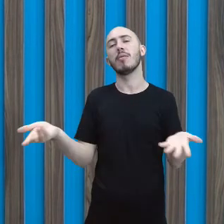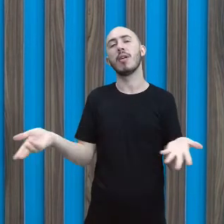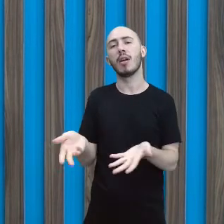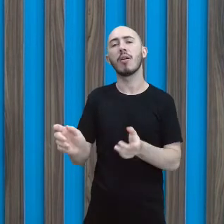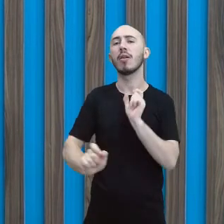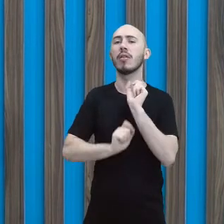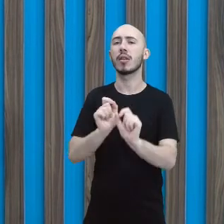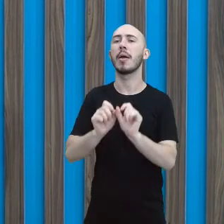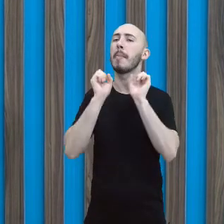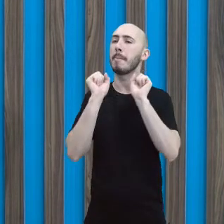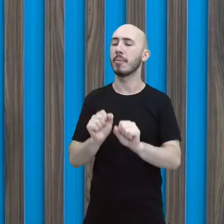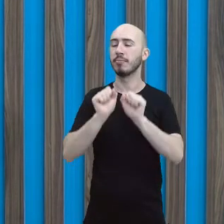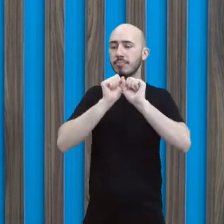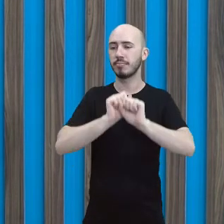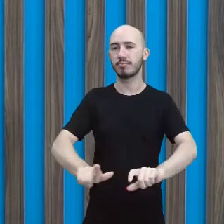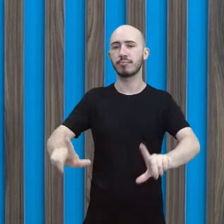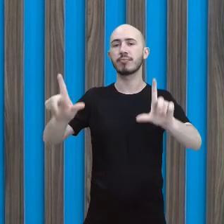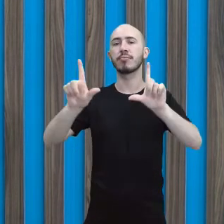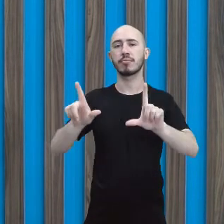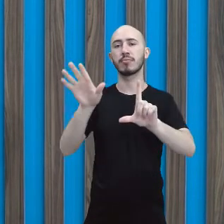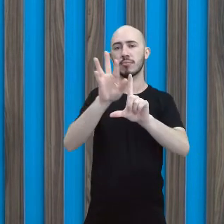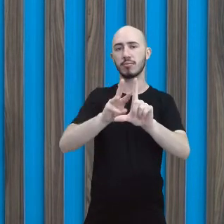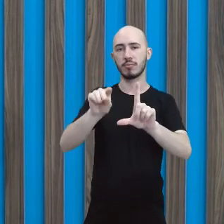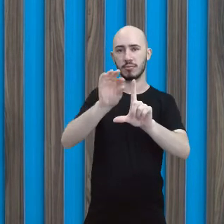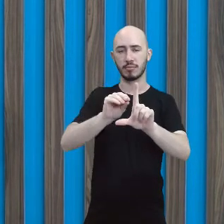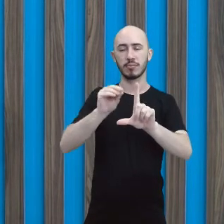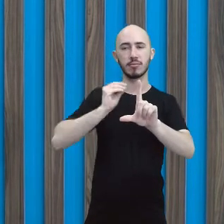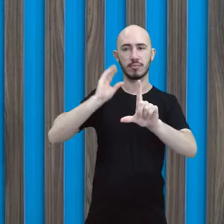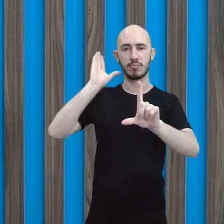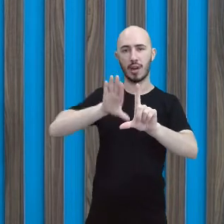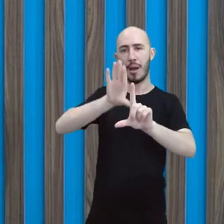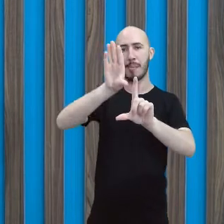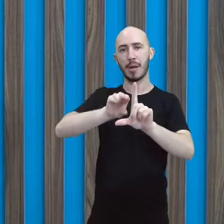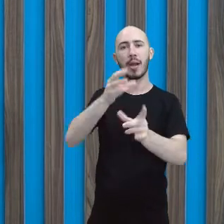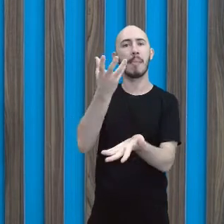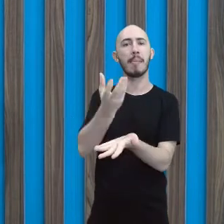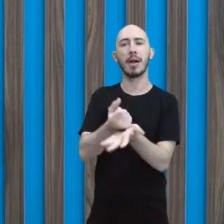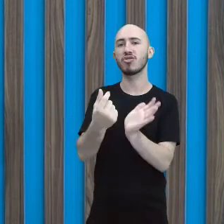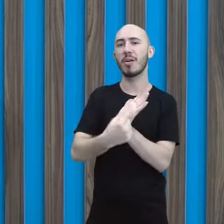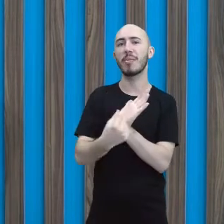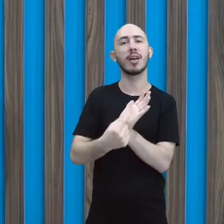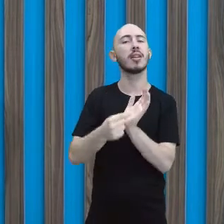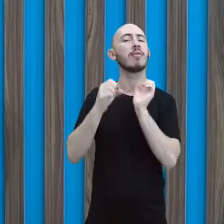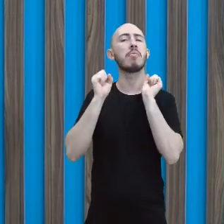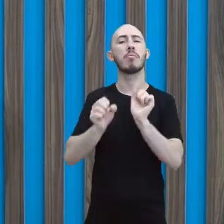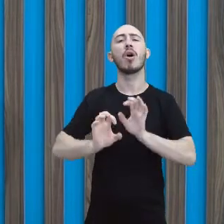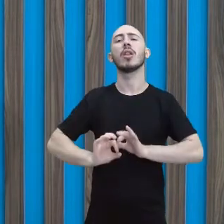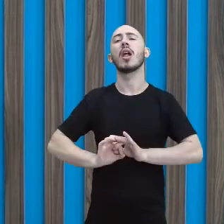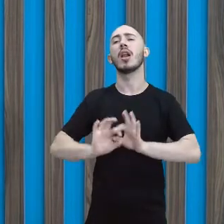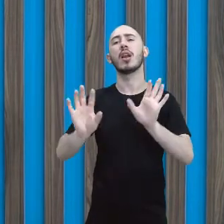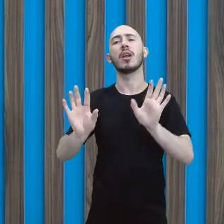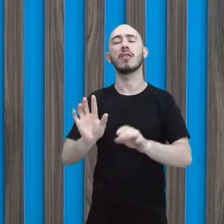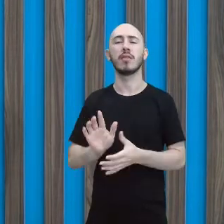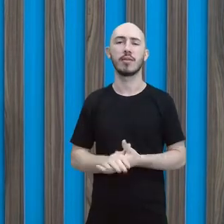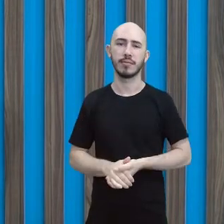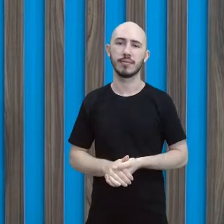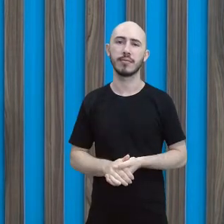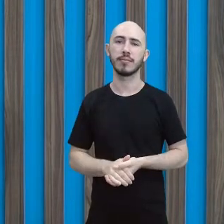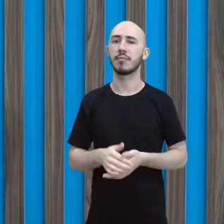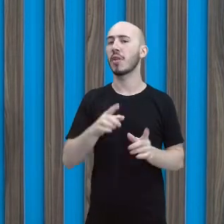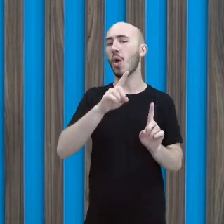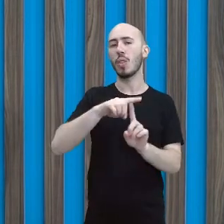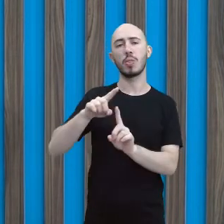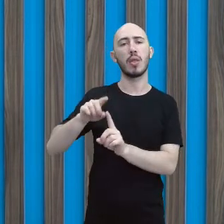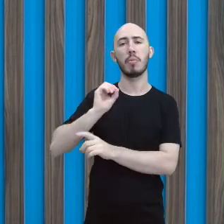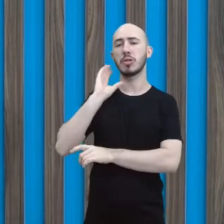celular, que vai aparecer agora em sua tela 2 QR Codes, para que você, independentemente do